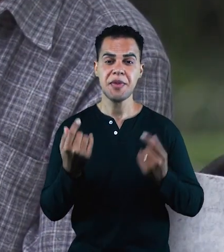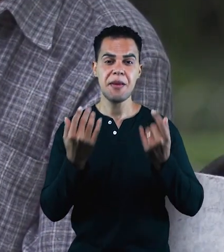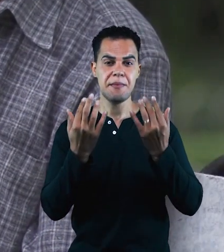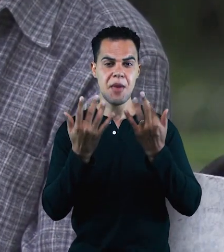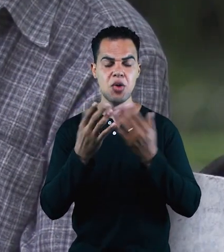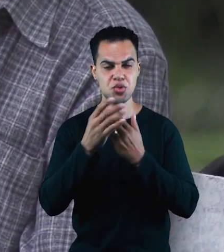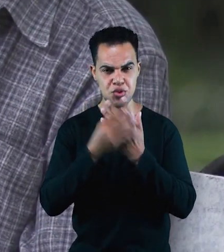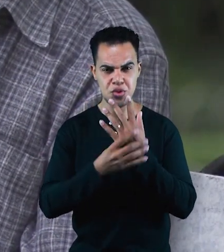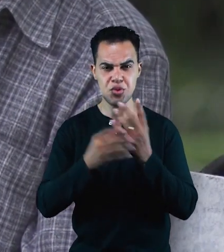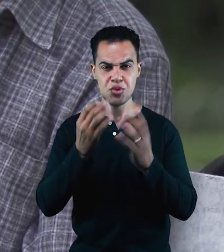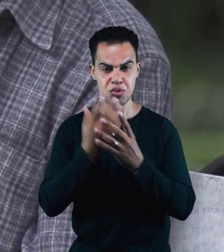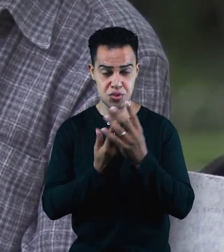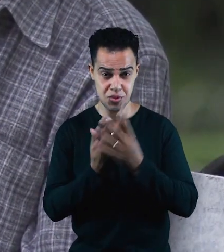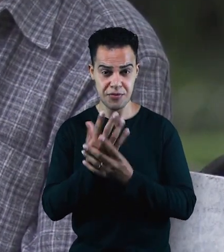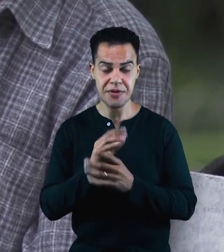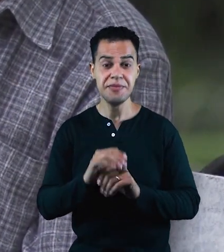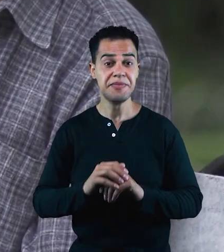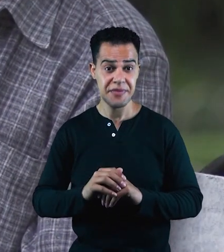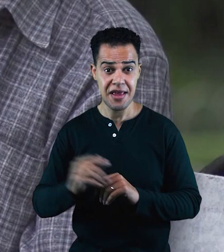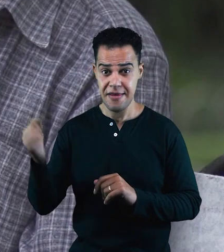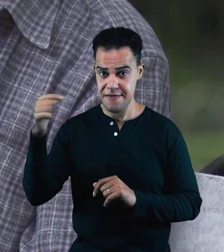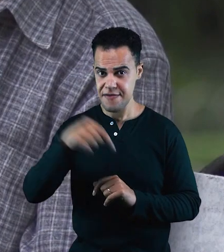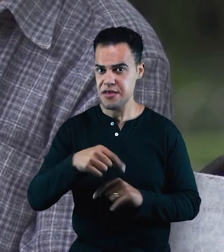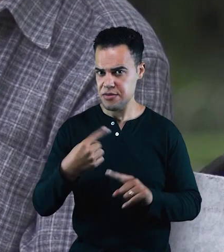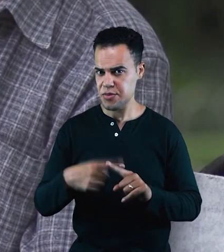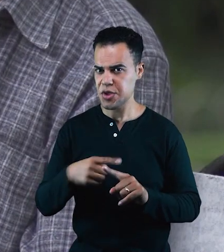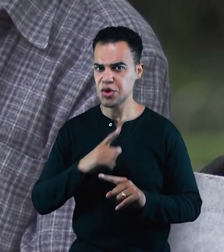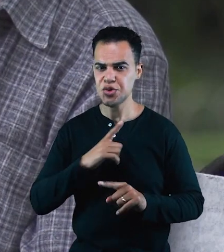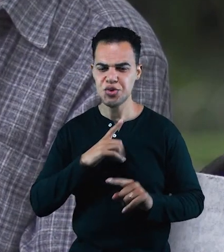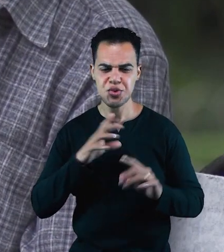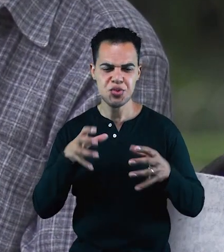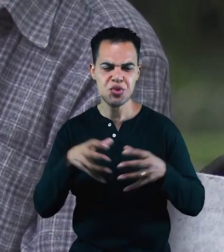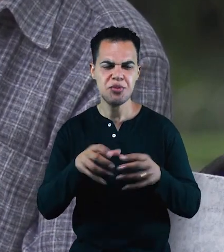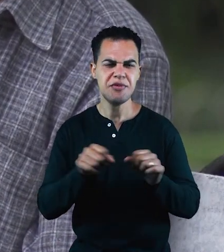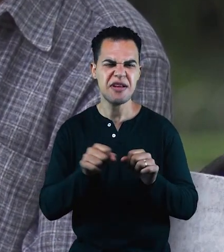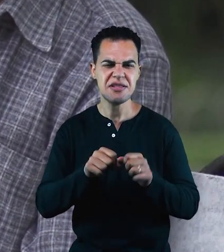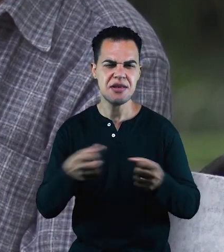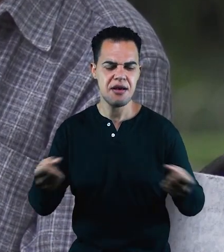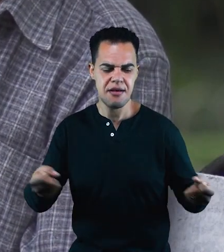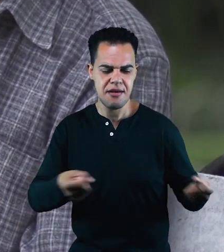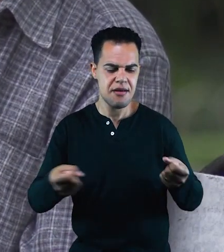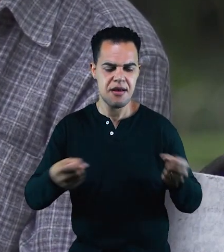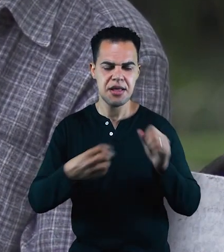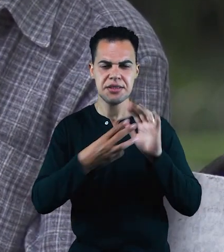Luva, que tinha um grupo que fazia garimpo